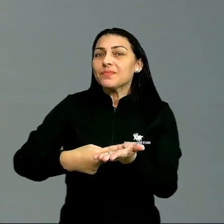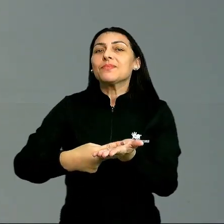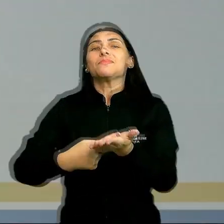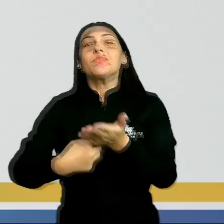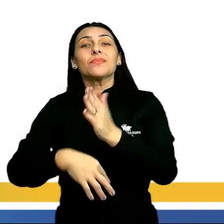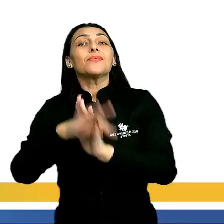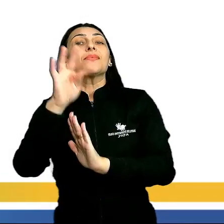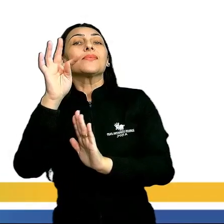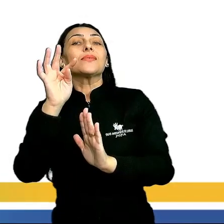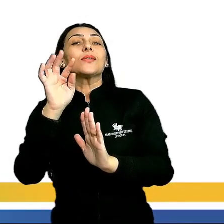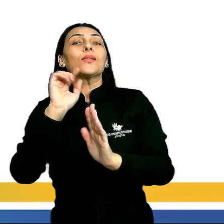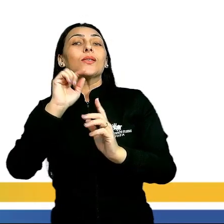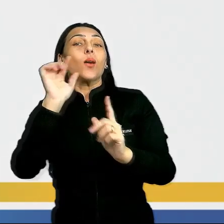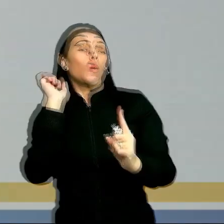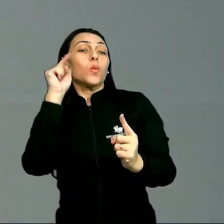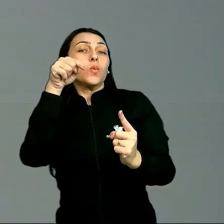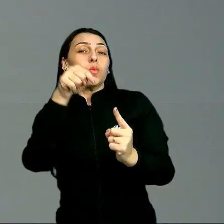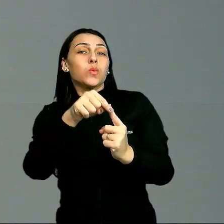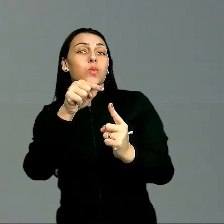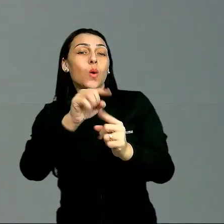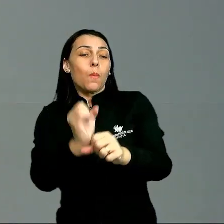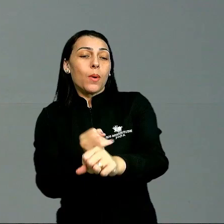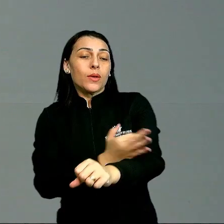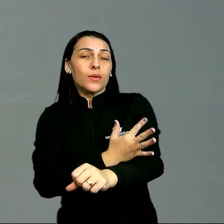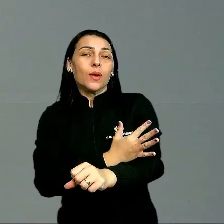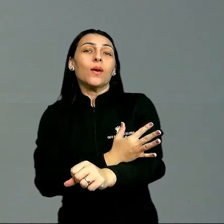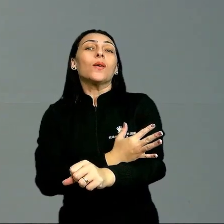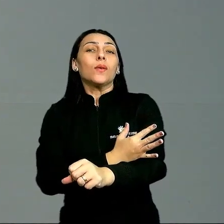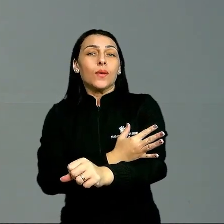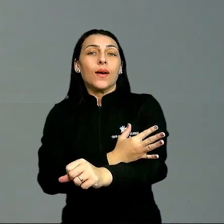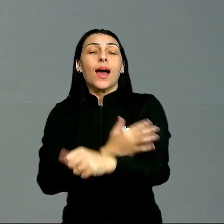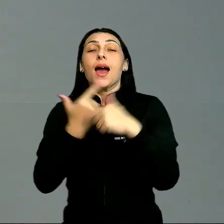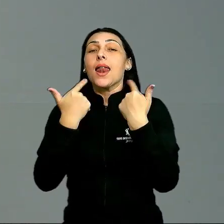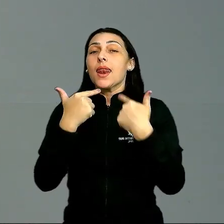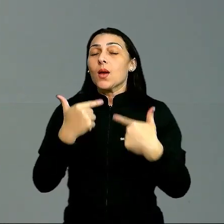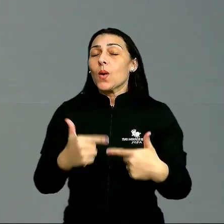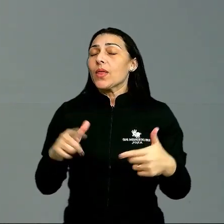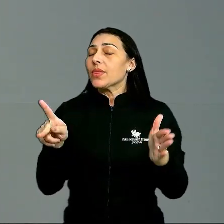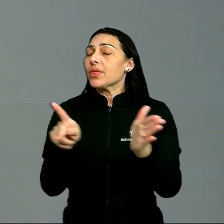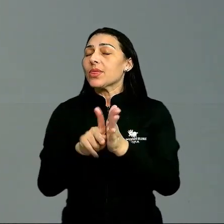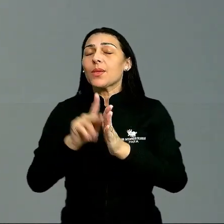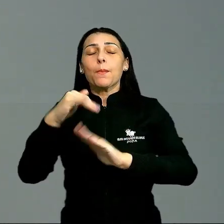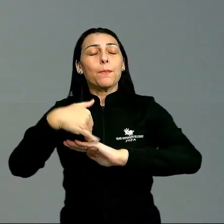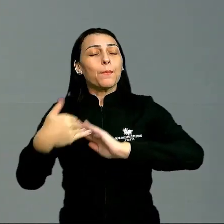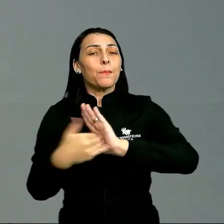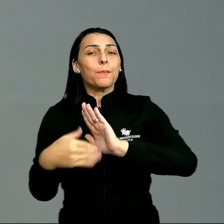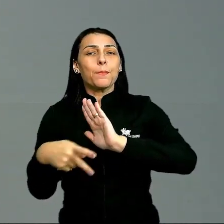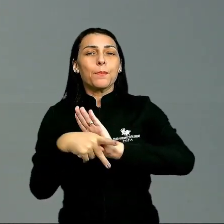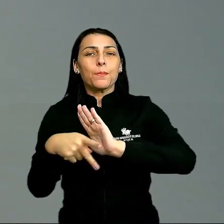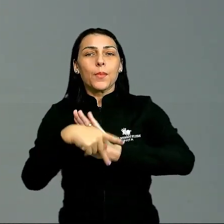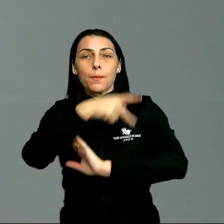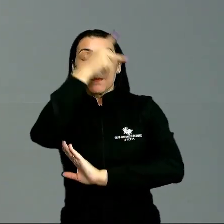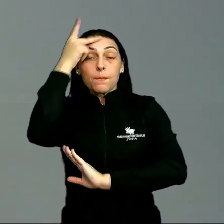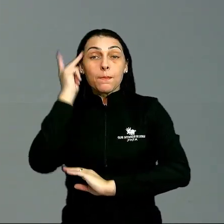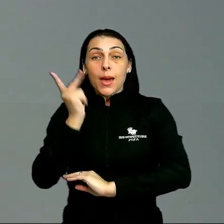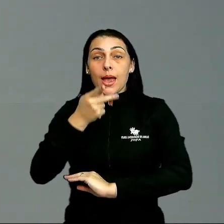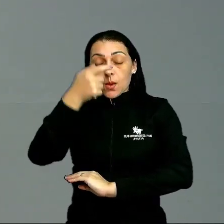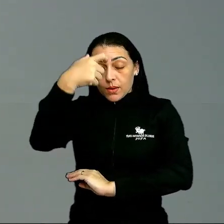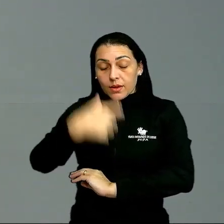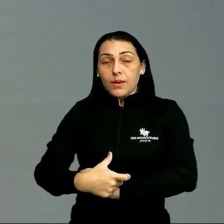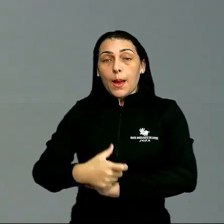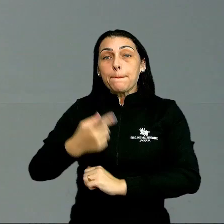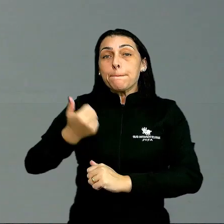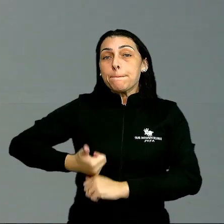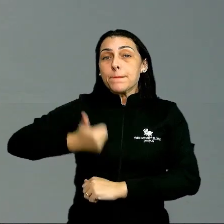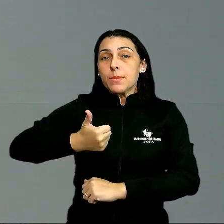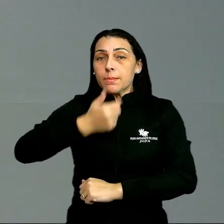função emotiva ou função expressiva, a linguagem ela é totalmente voltada para o emissor e nós temos aí a